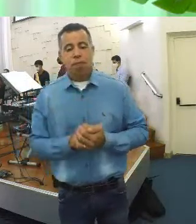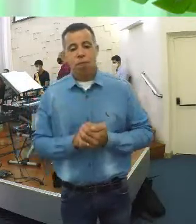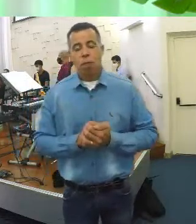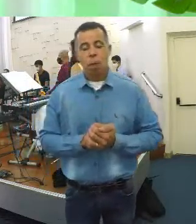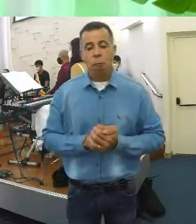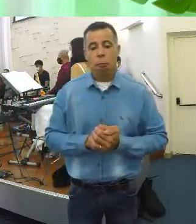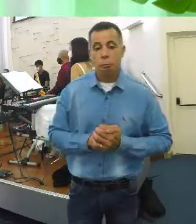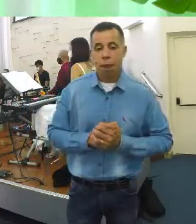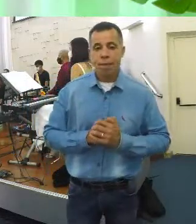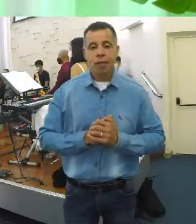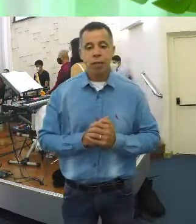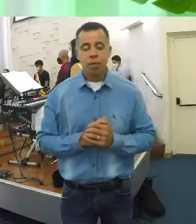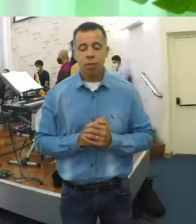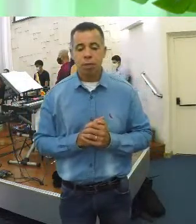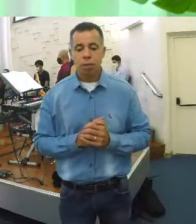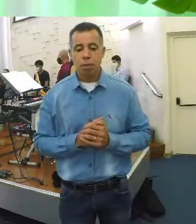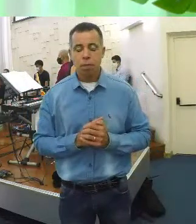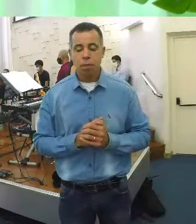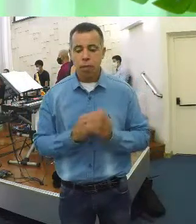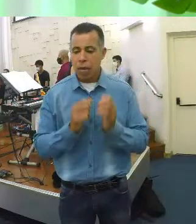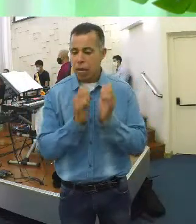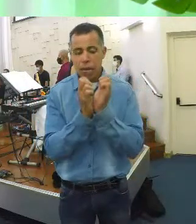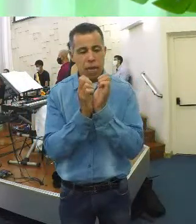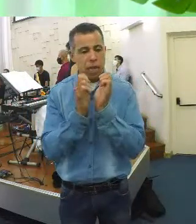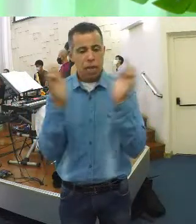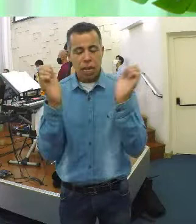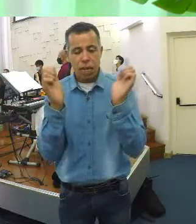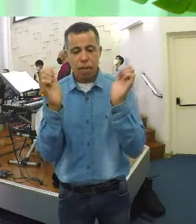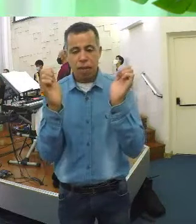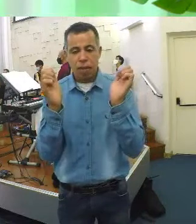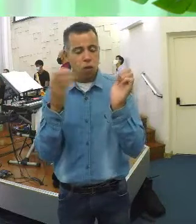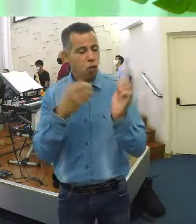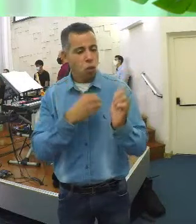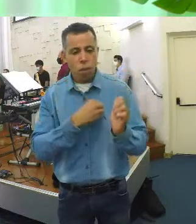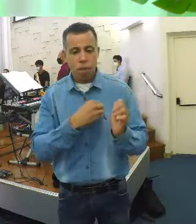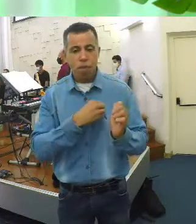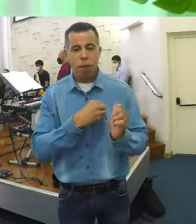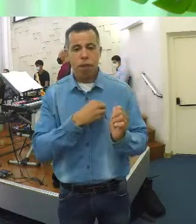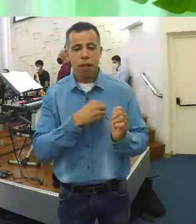Irmãos, ter sido livre da escravidão do pecado,